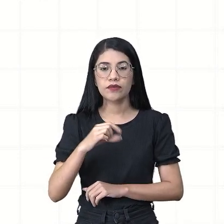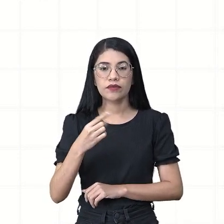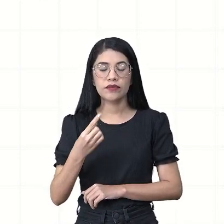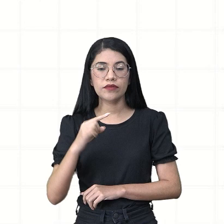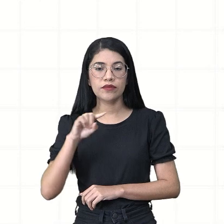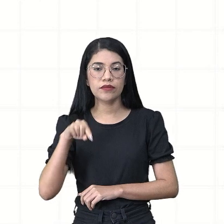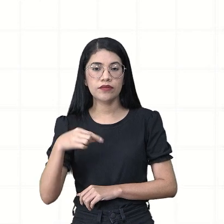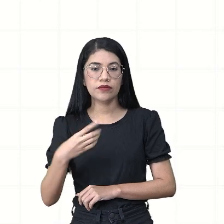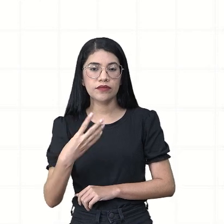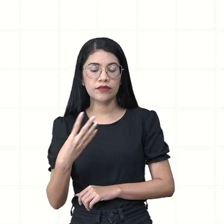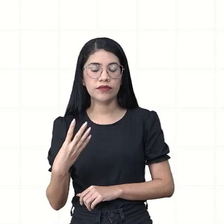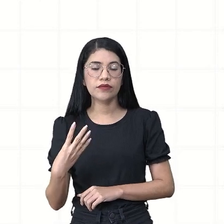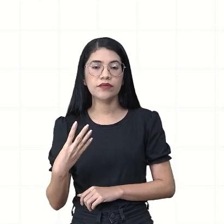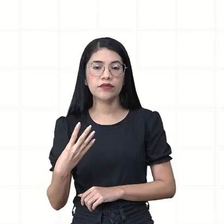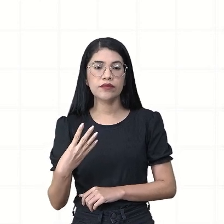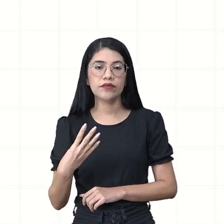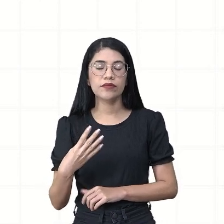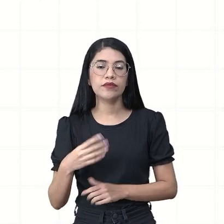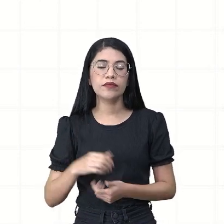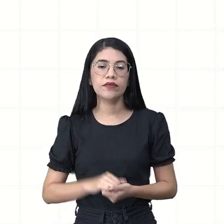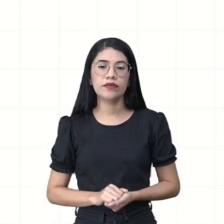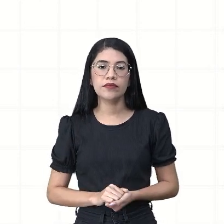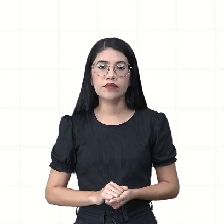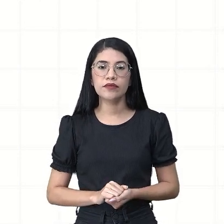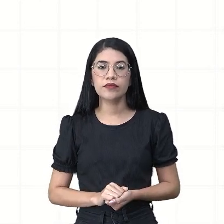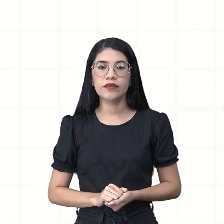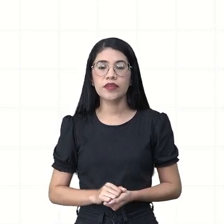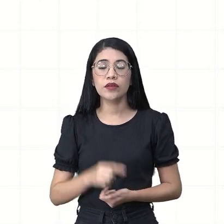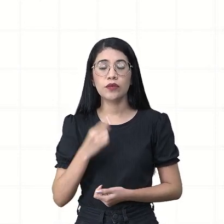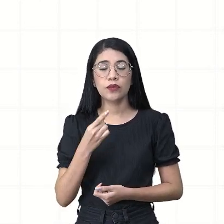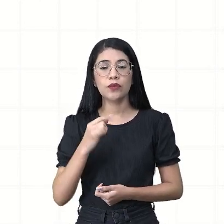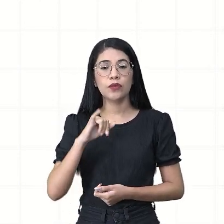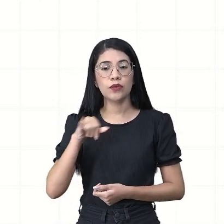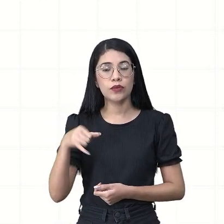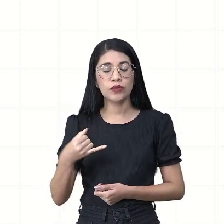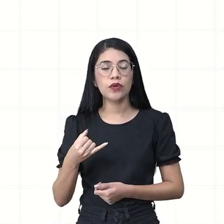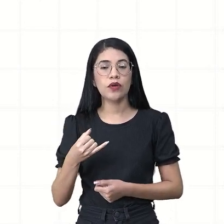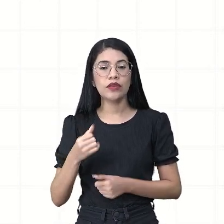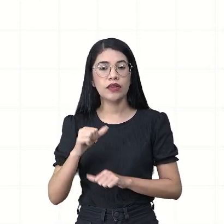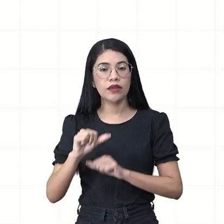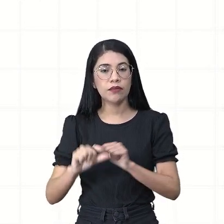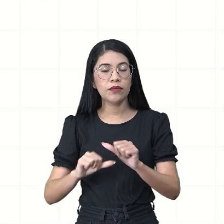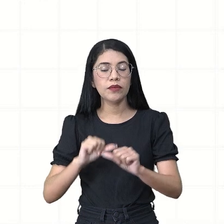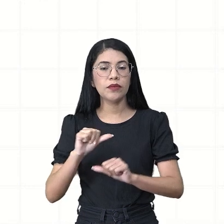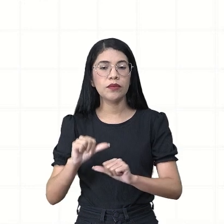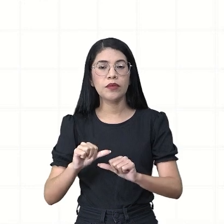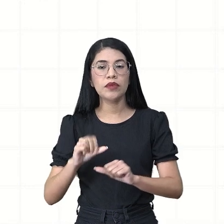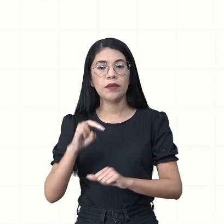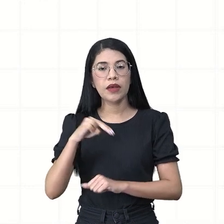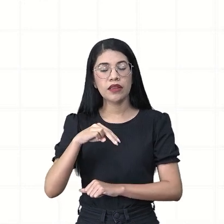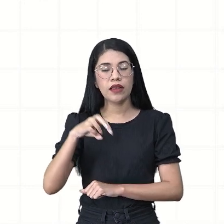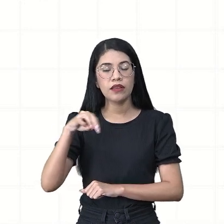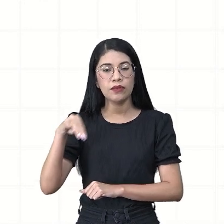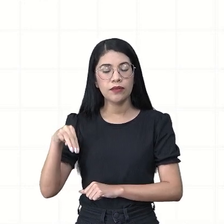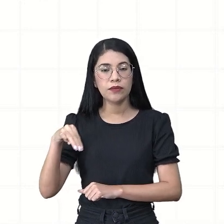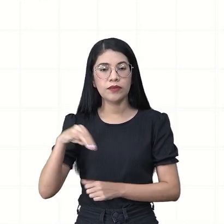91,4. Então, essa é a medida aí de 1 jarda que ele quer que transforme para